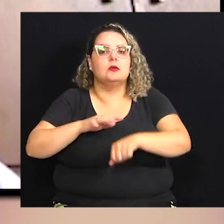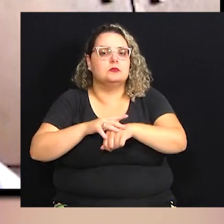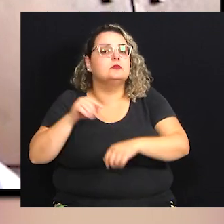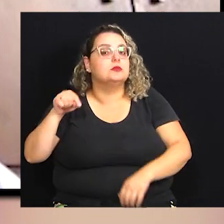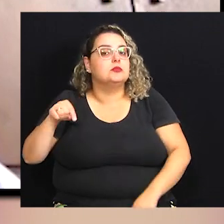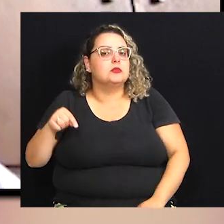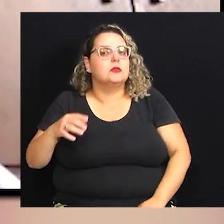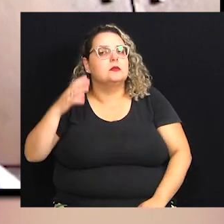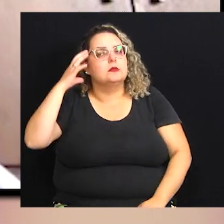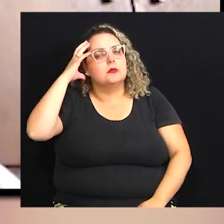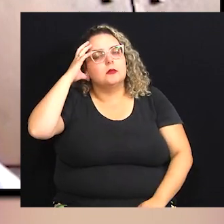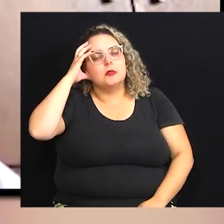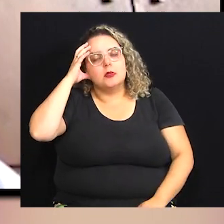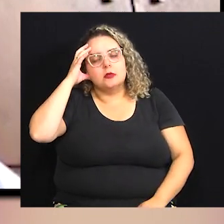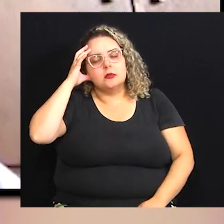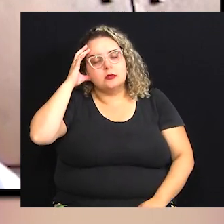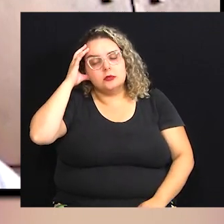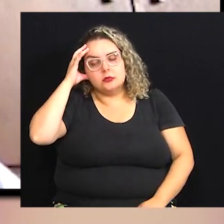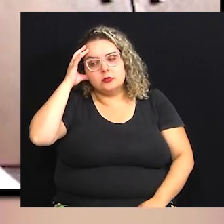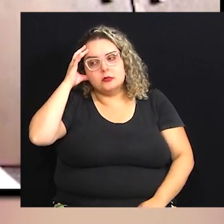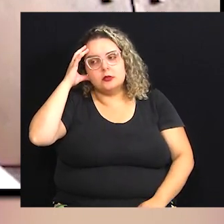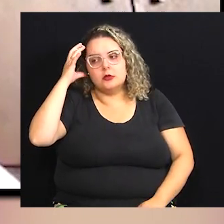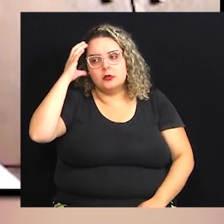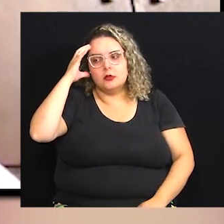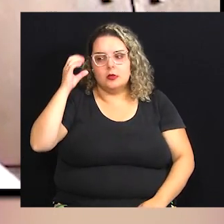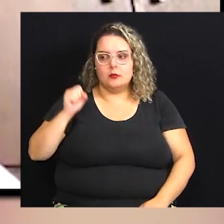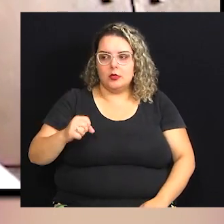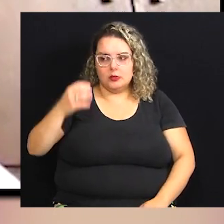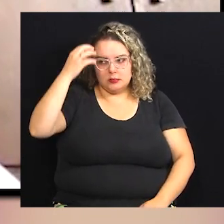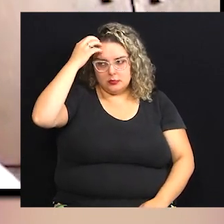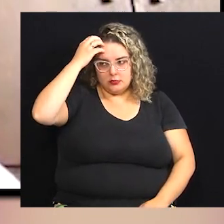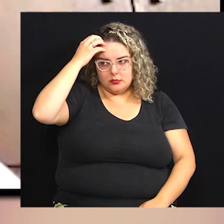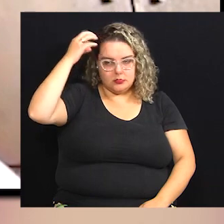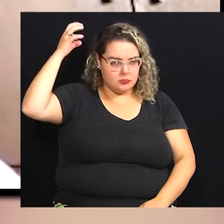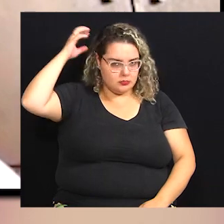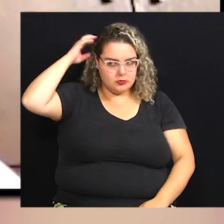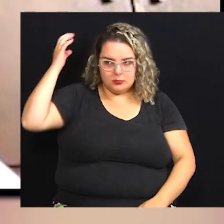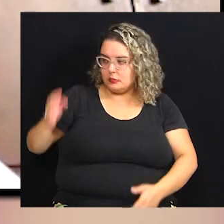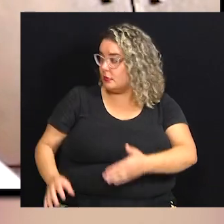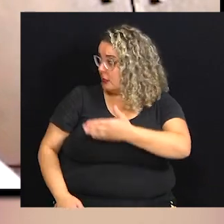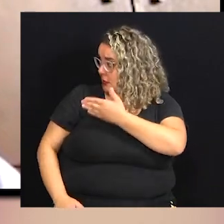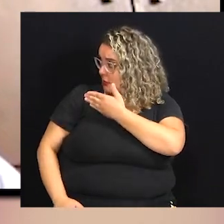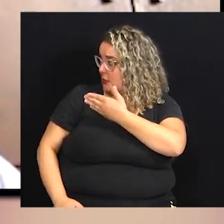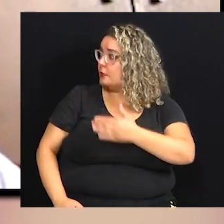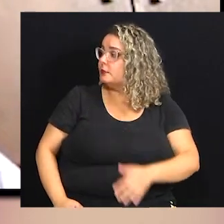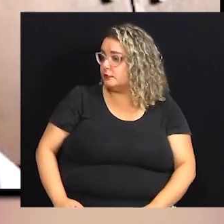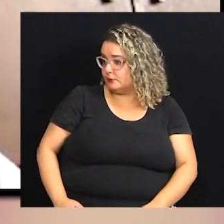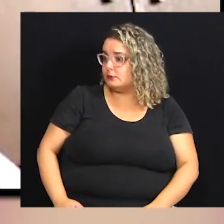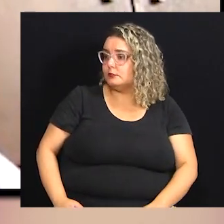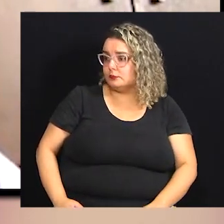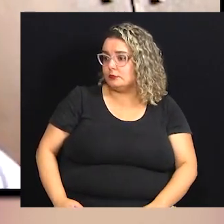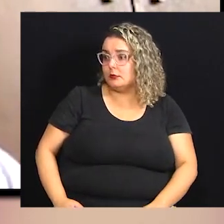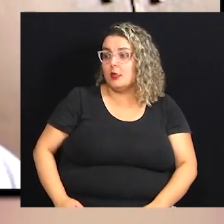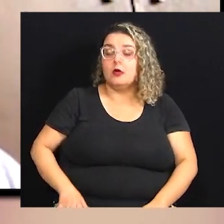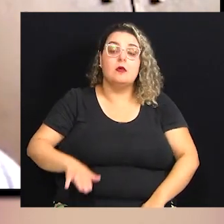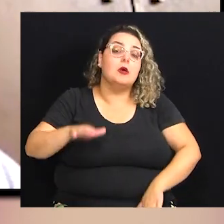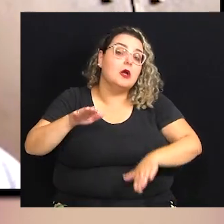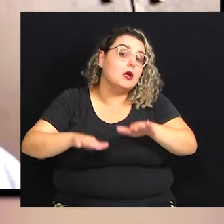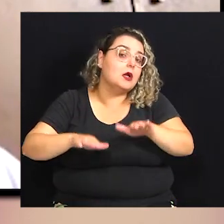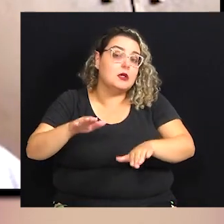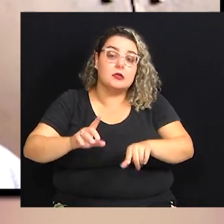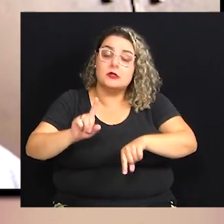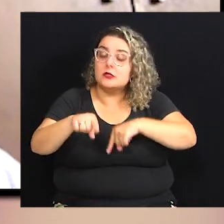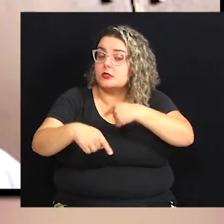que a gente fale que dói sempre de um lado da cabeça, ela pode doer aqui, ela pode doer aqui atrás. Hum.